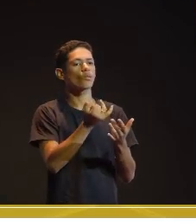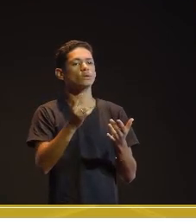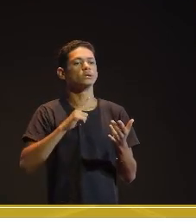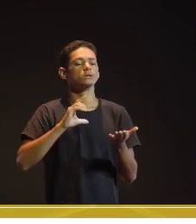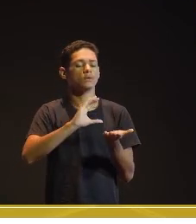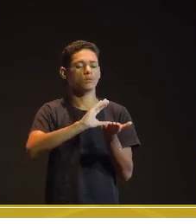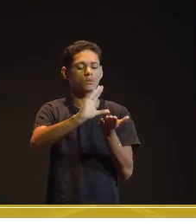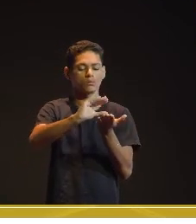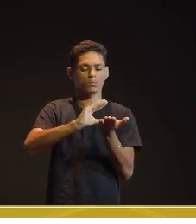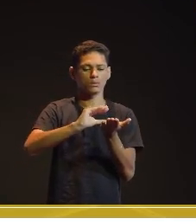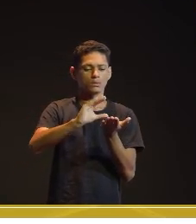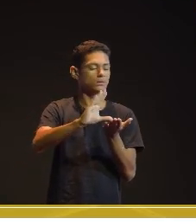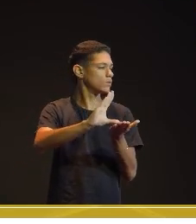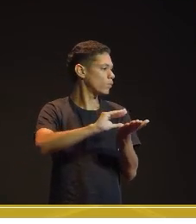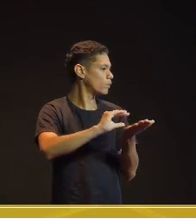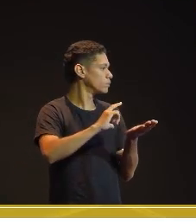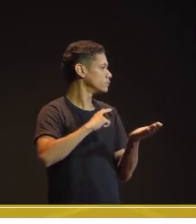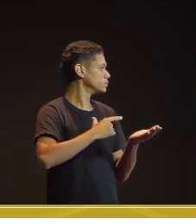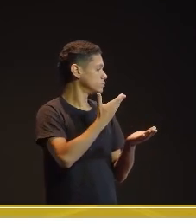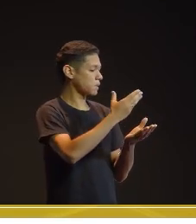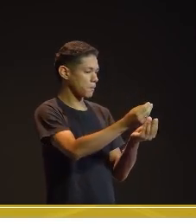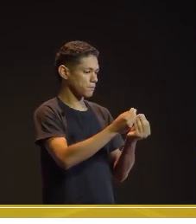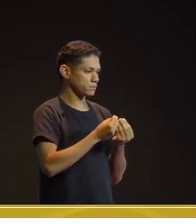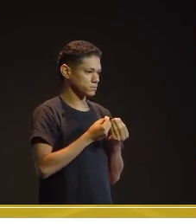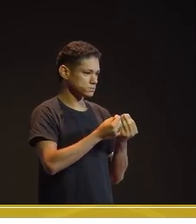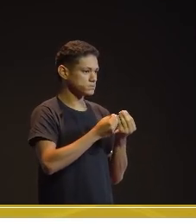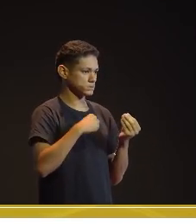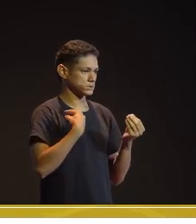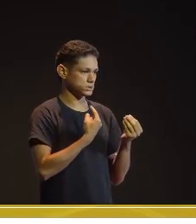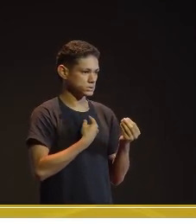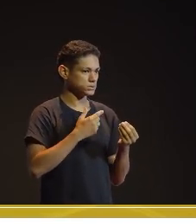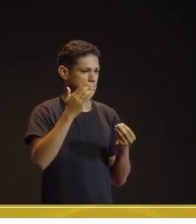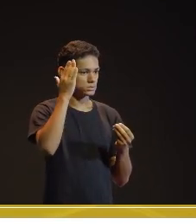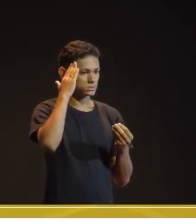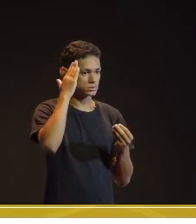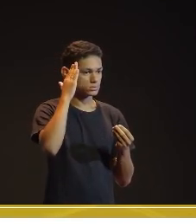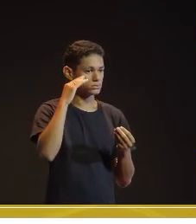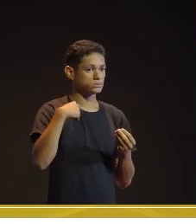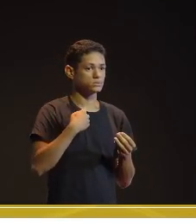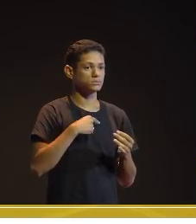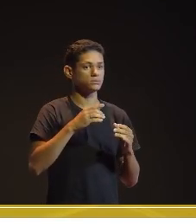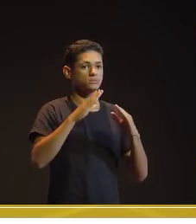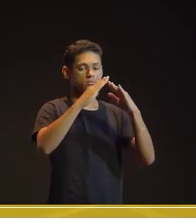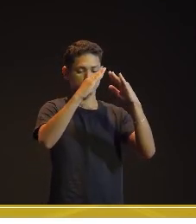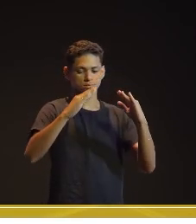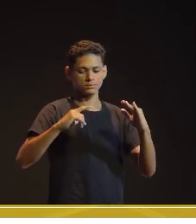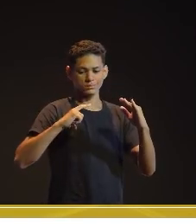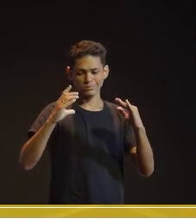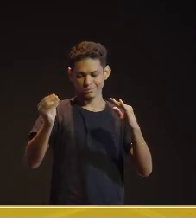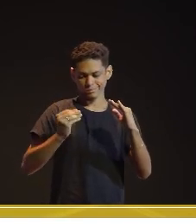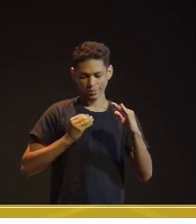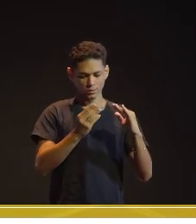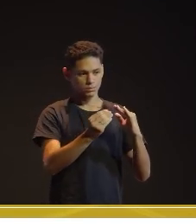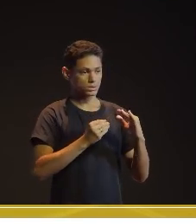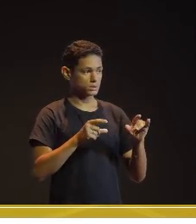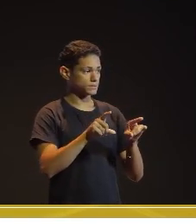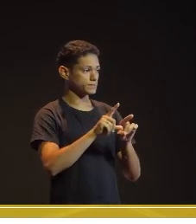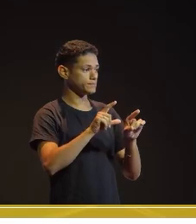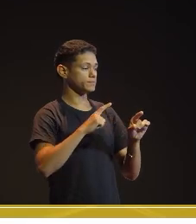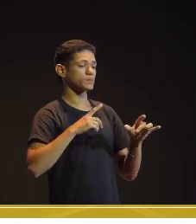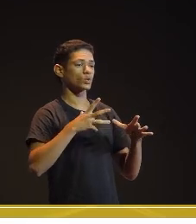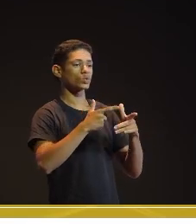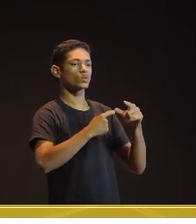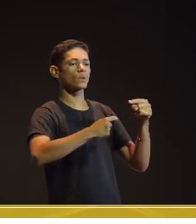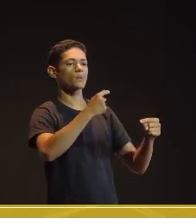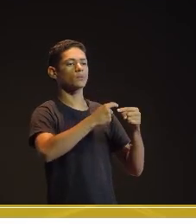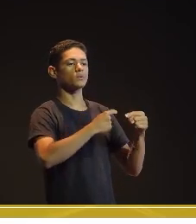de dados que o inversor manda para a gente, que a usina manda para a gente, que os nossos telhados mandam para a gente. E isso tem tudo a ver